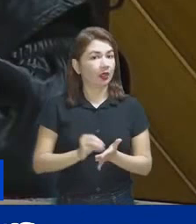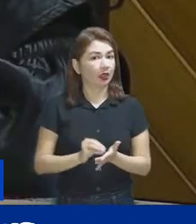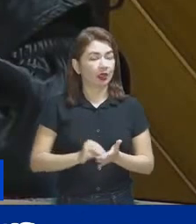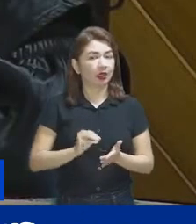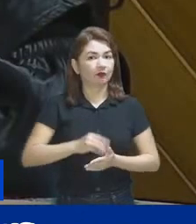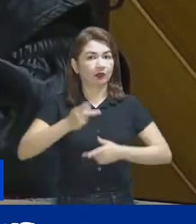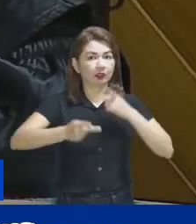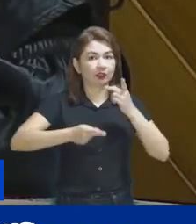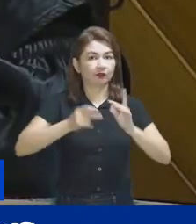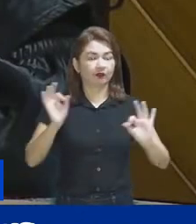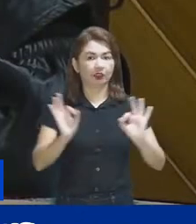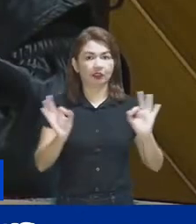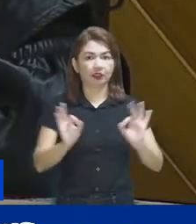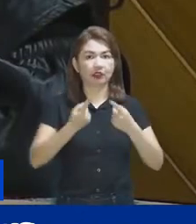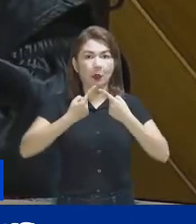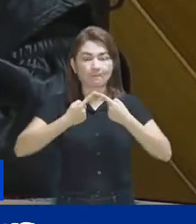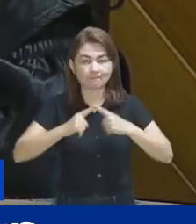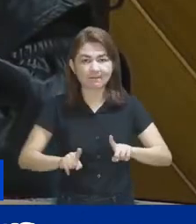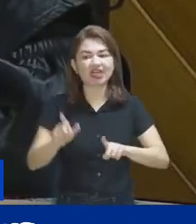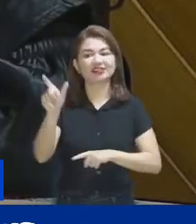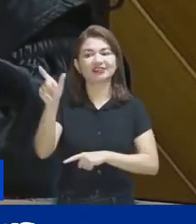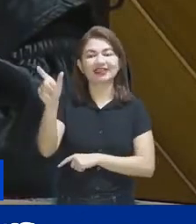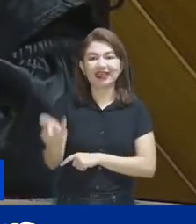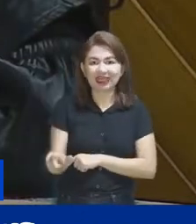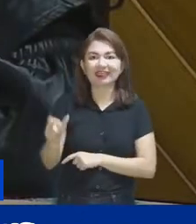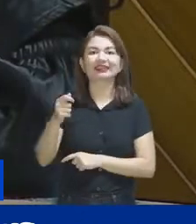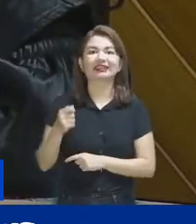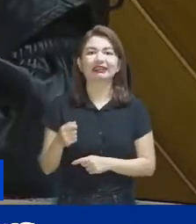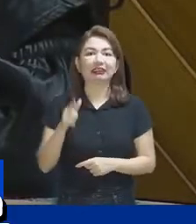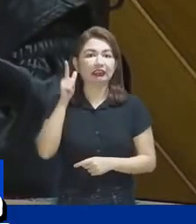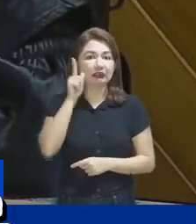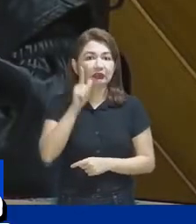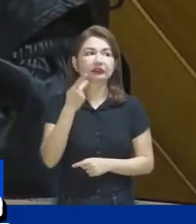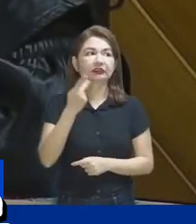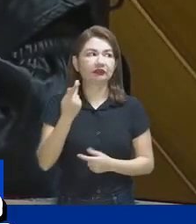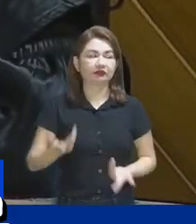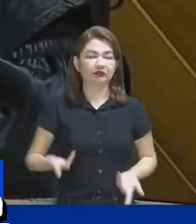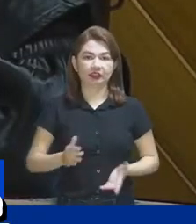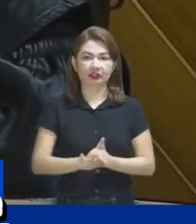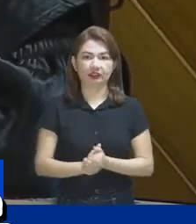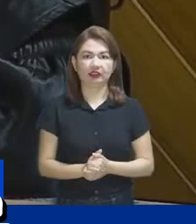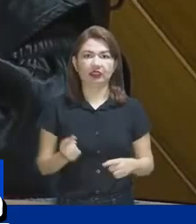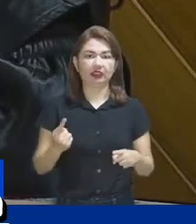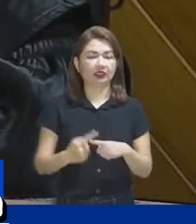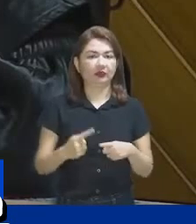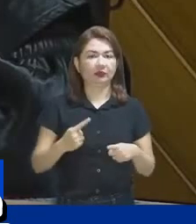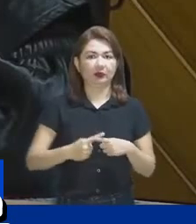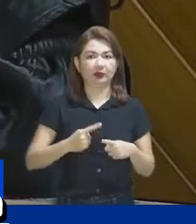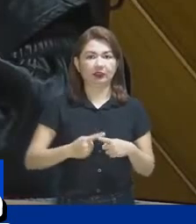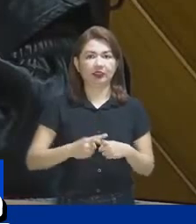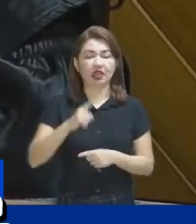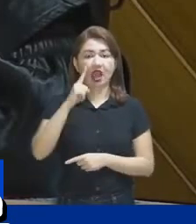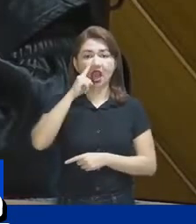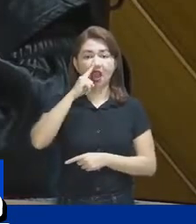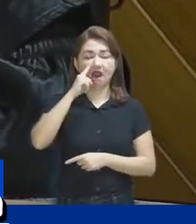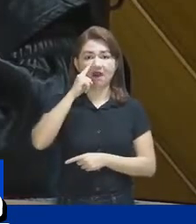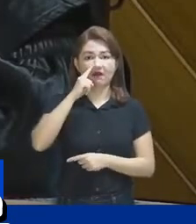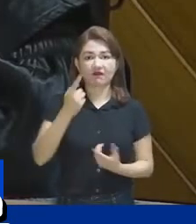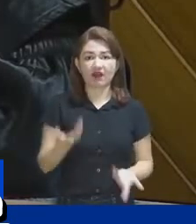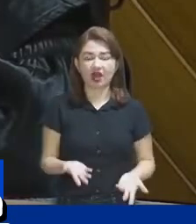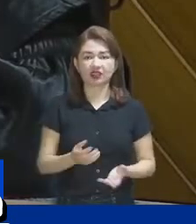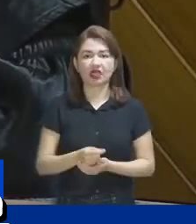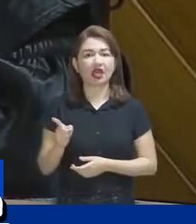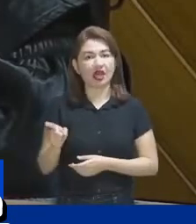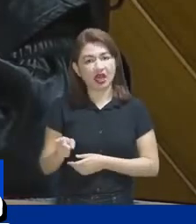pelo cerceamento à candidata de manifestar-se, justificar-se ou mesmo, quiçá, sanar a folha apontada, já que não foi intimada